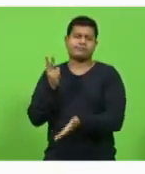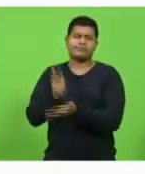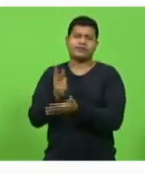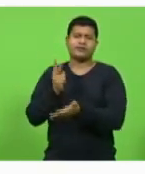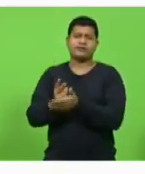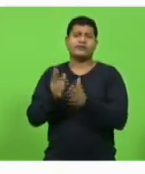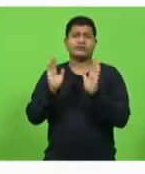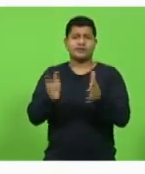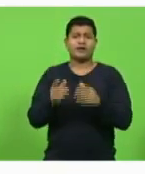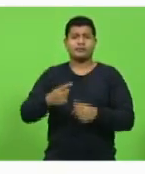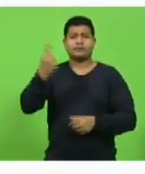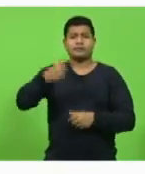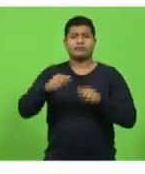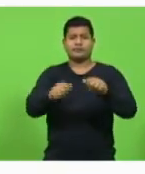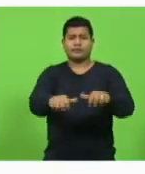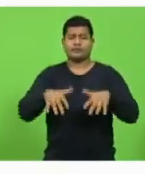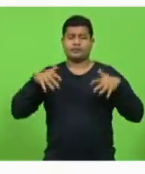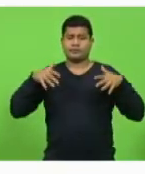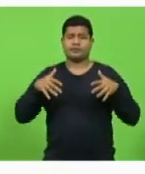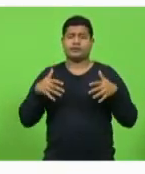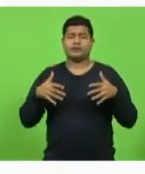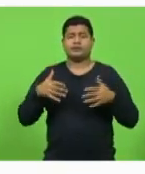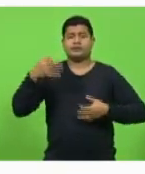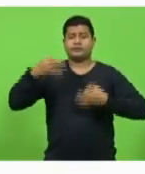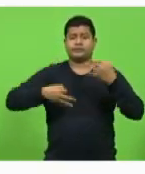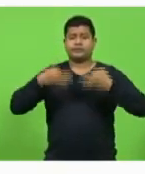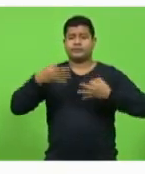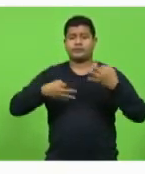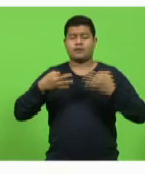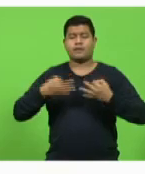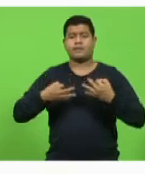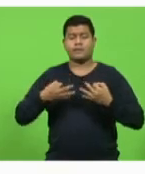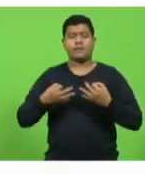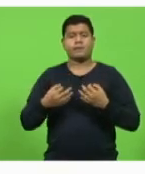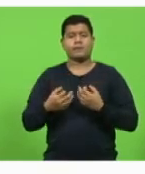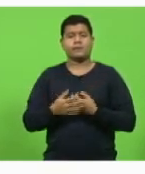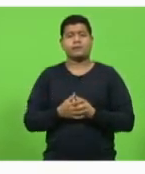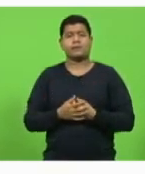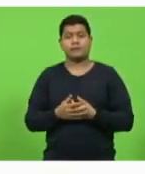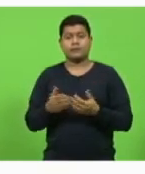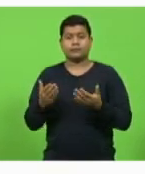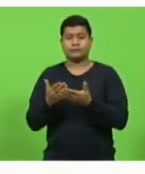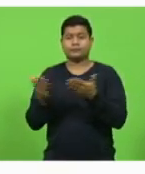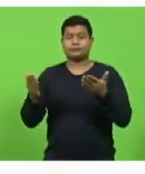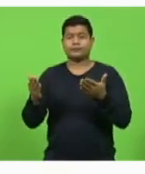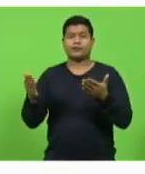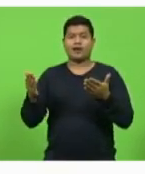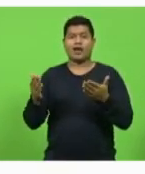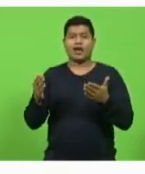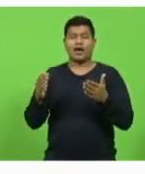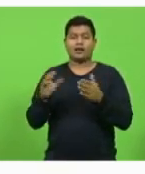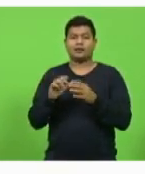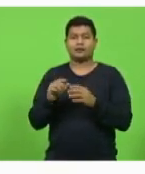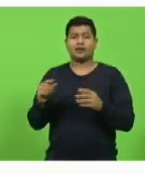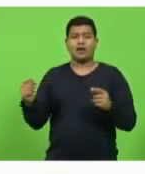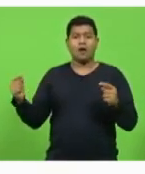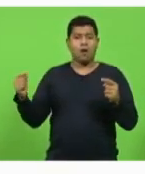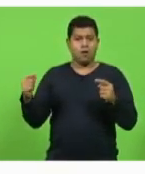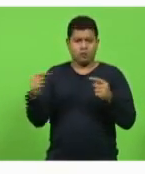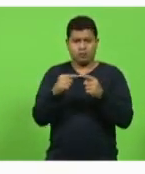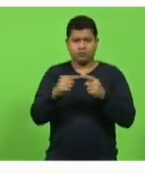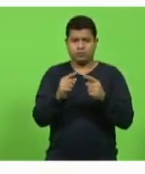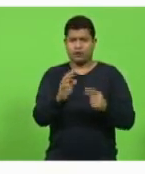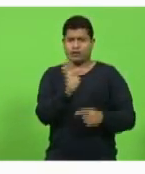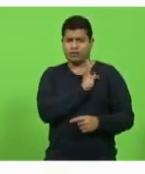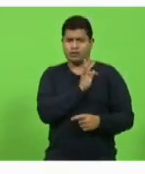sessão desse tribunal de julgamento. Que, na verdade, esses mantras, eles não correspondem com a técnica jurídica.